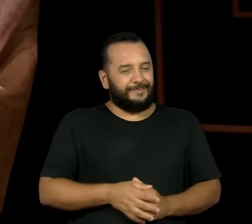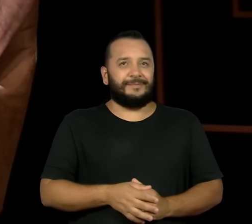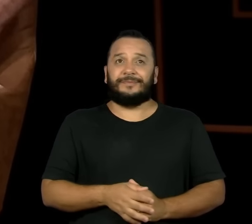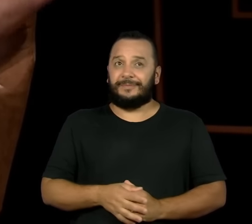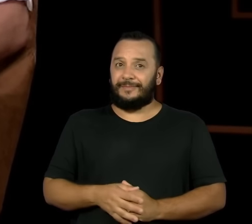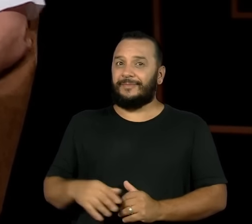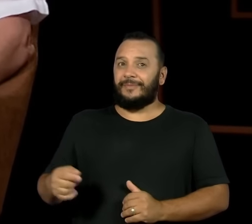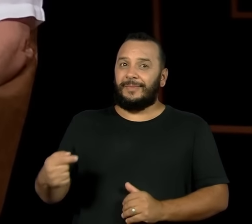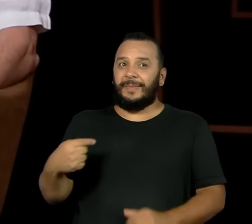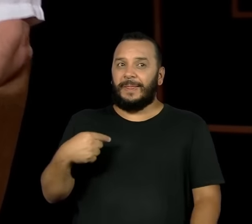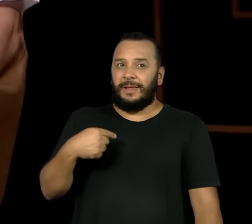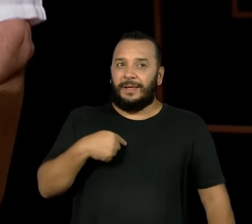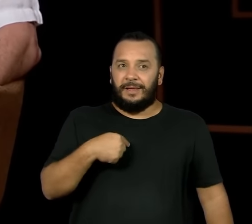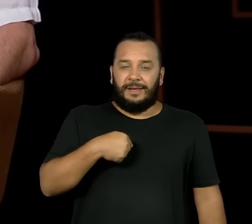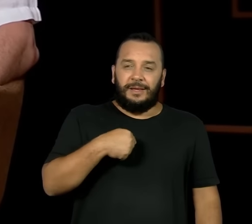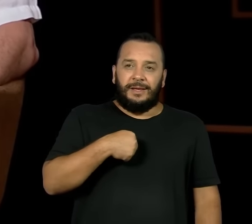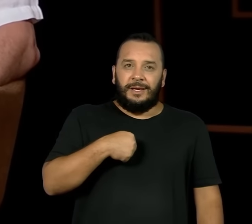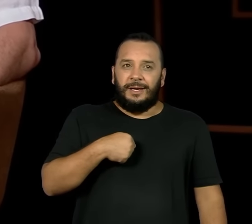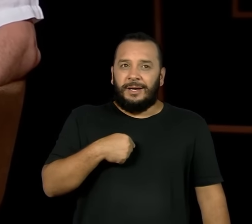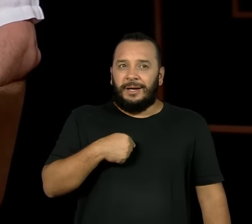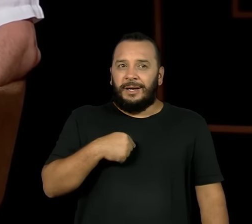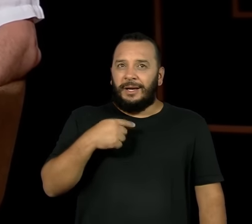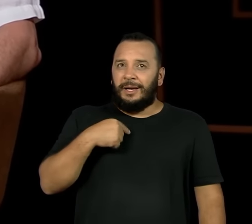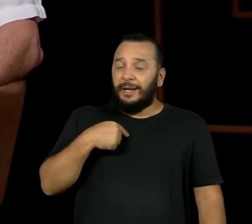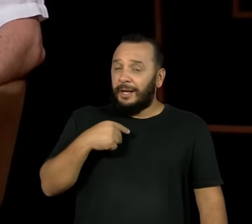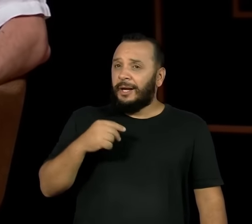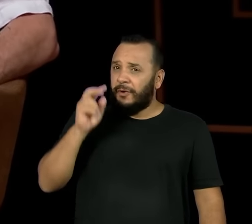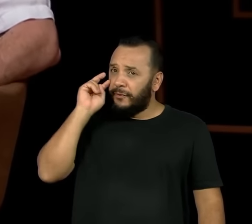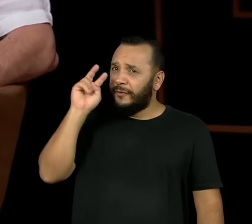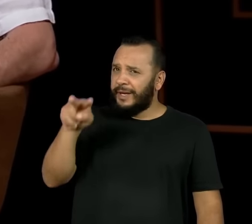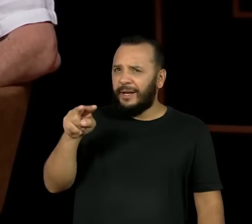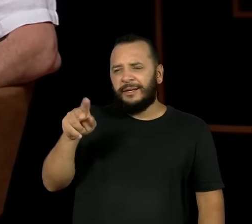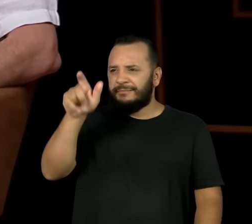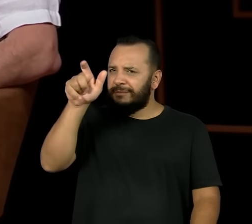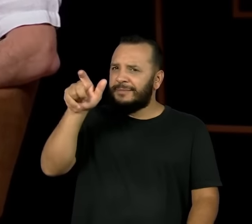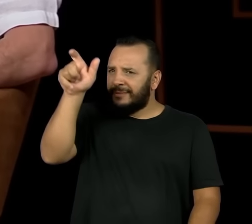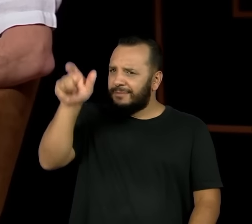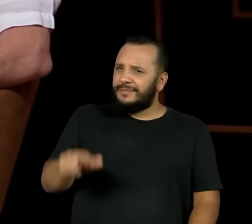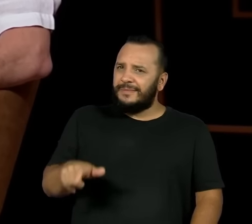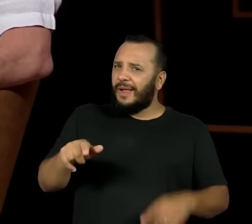minha Piração é ver o ator mesmo em cena